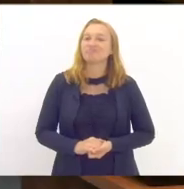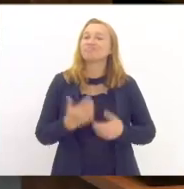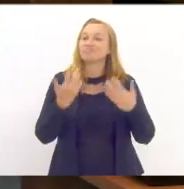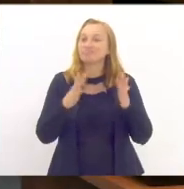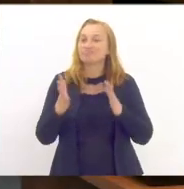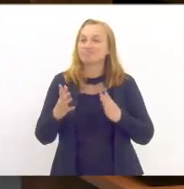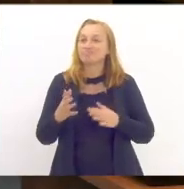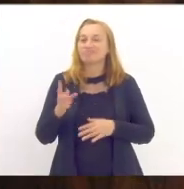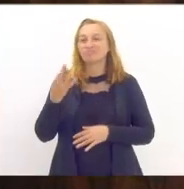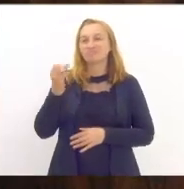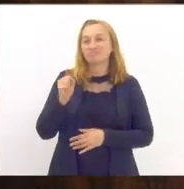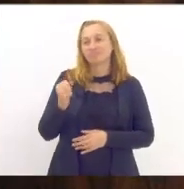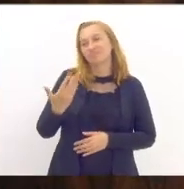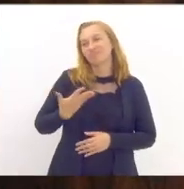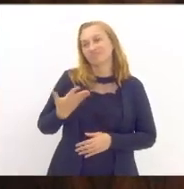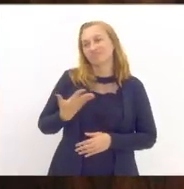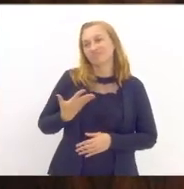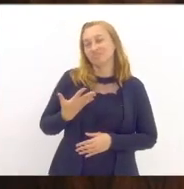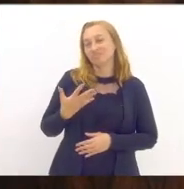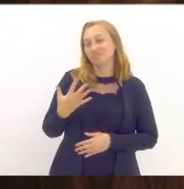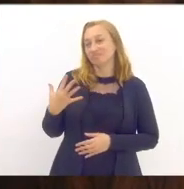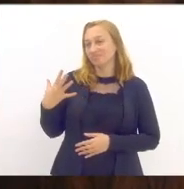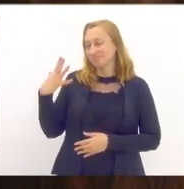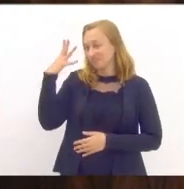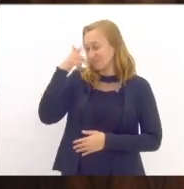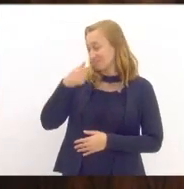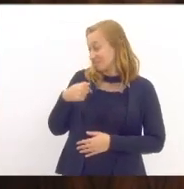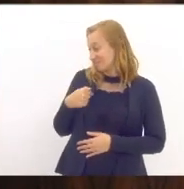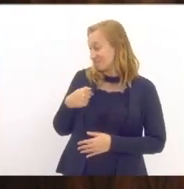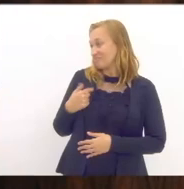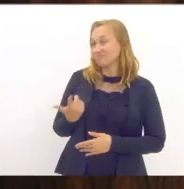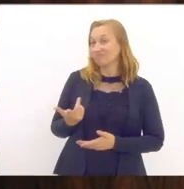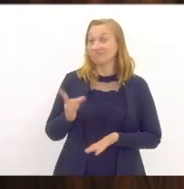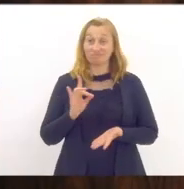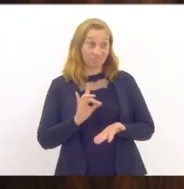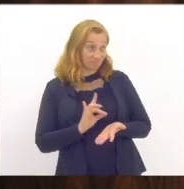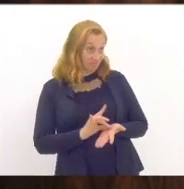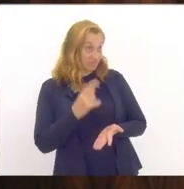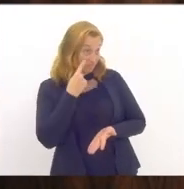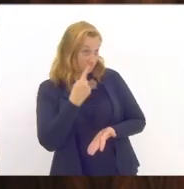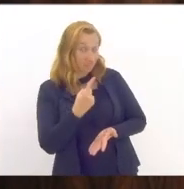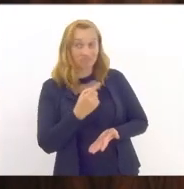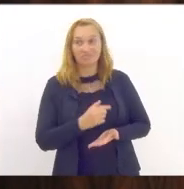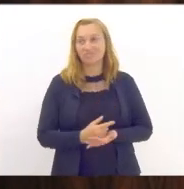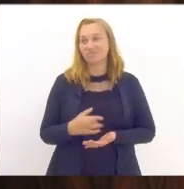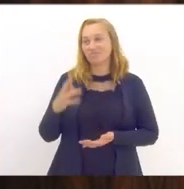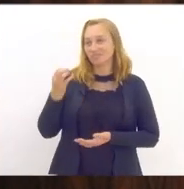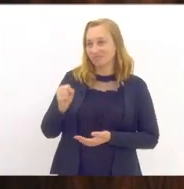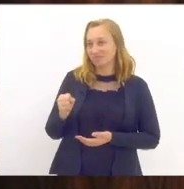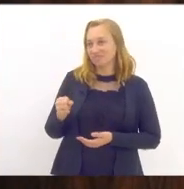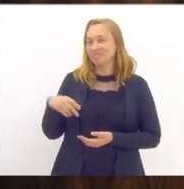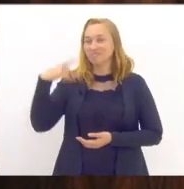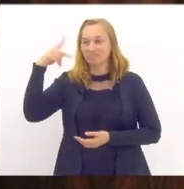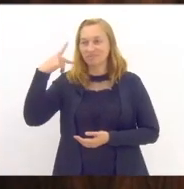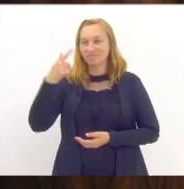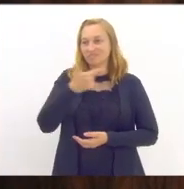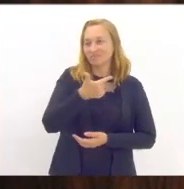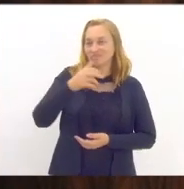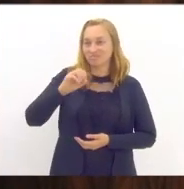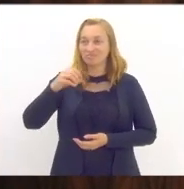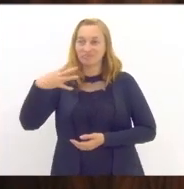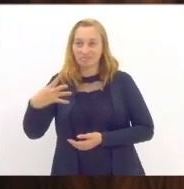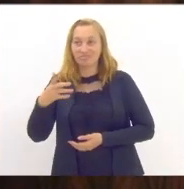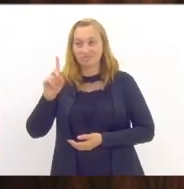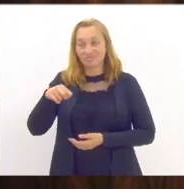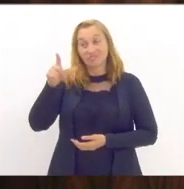minha querida Rosa Fernandes, que me chamou de bonito. Agora, realmente, viu? Eu e Rosa fomos vereadores em 2004, né,